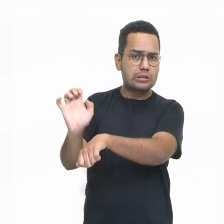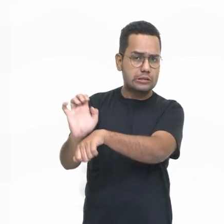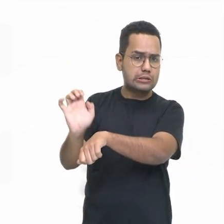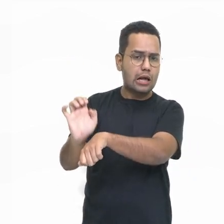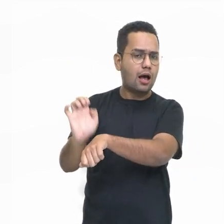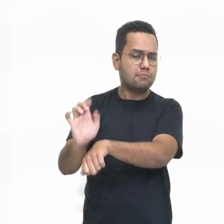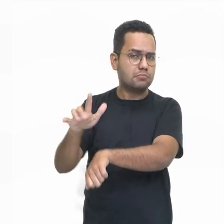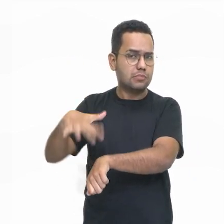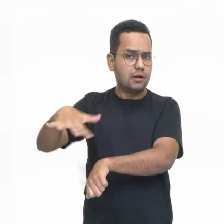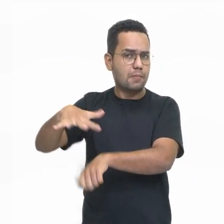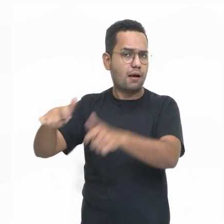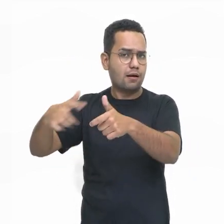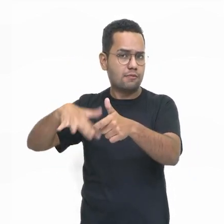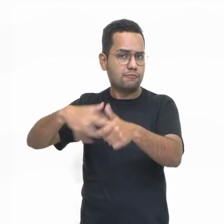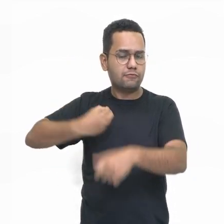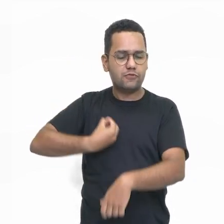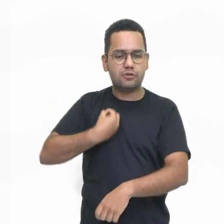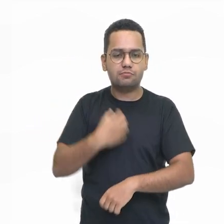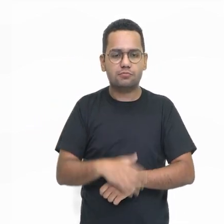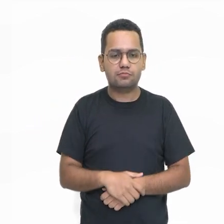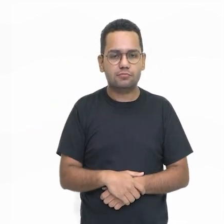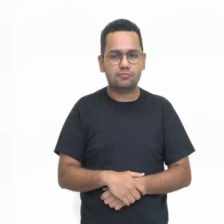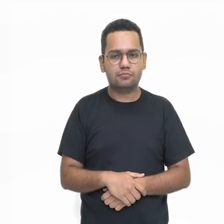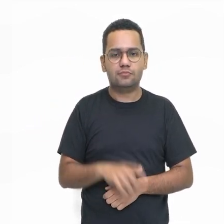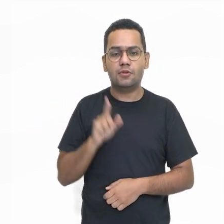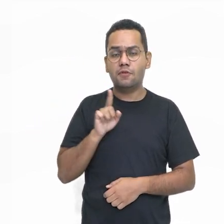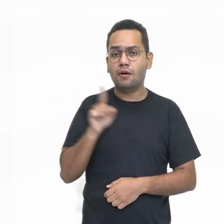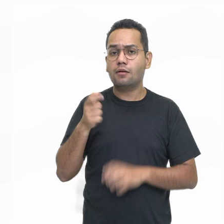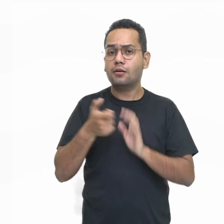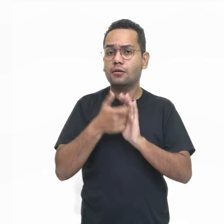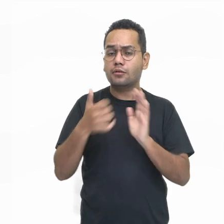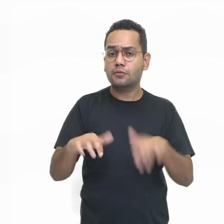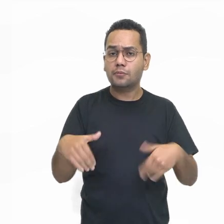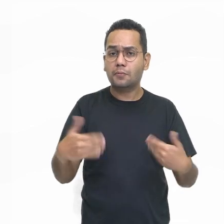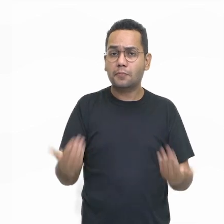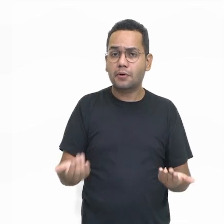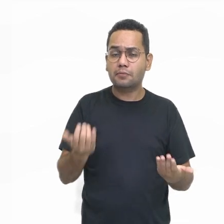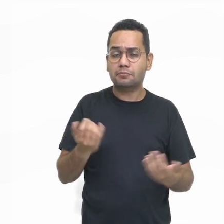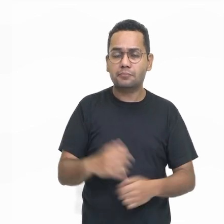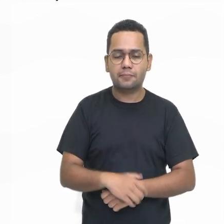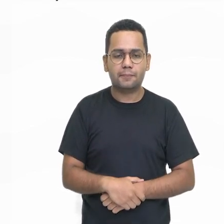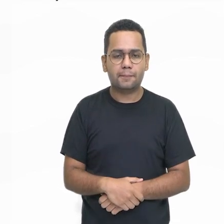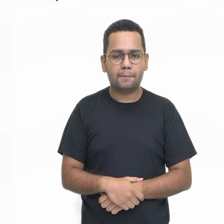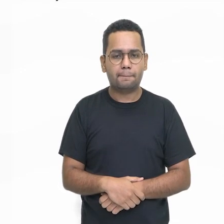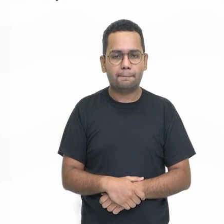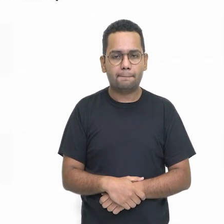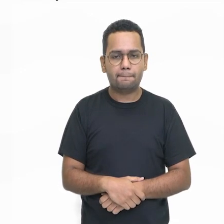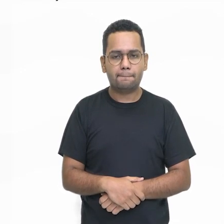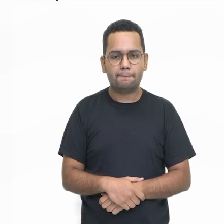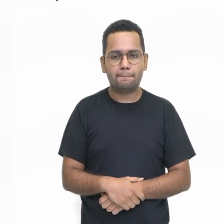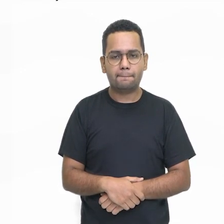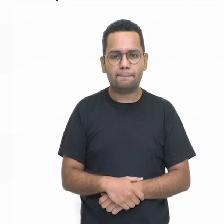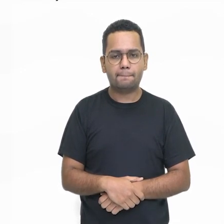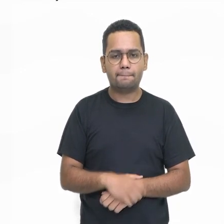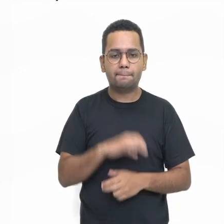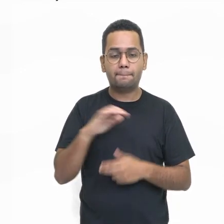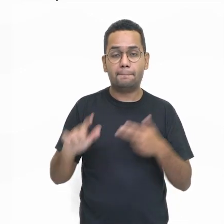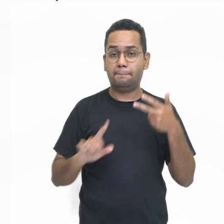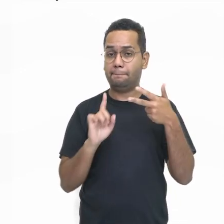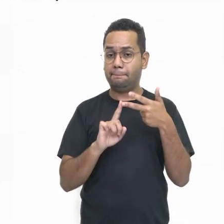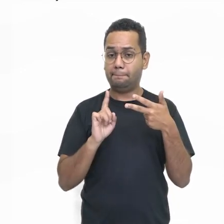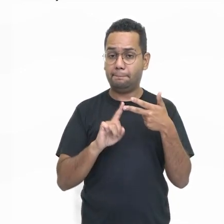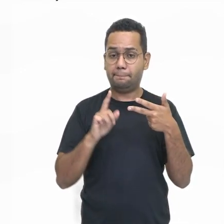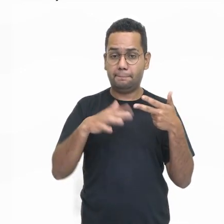destaque. Né? Características importantes desse bioma a gente vai conhecer agora, a começar pela